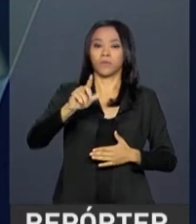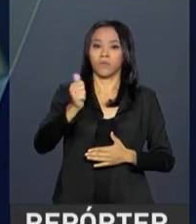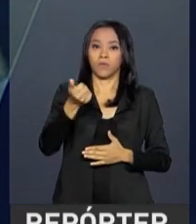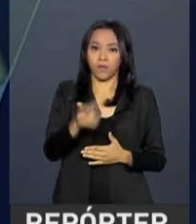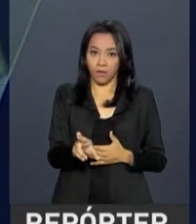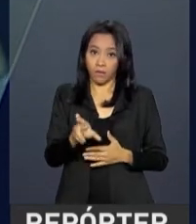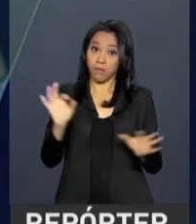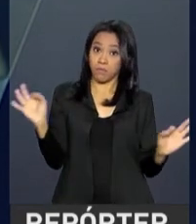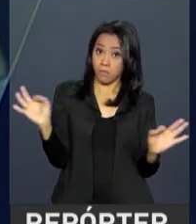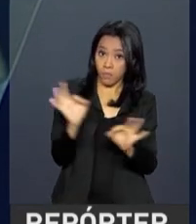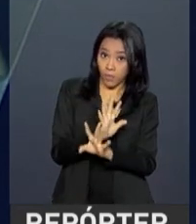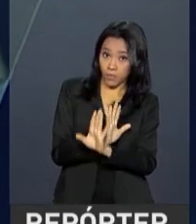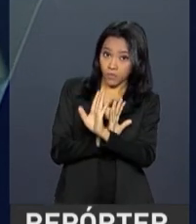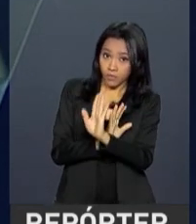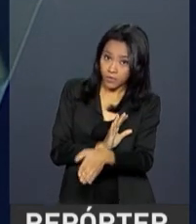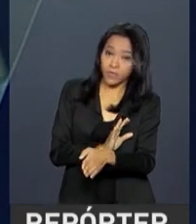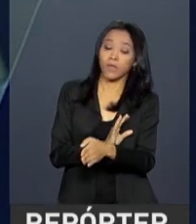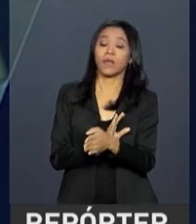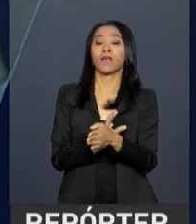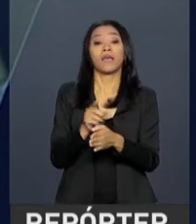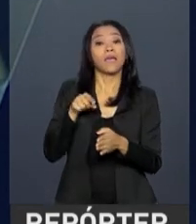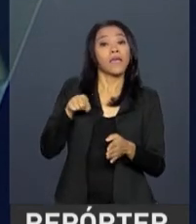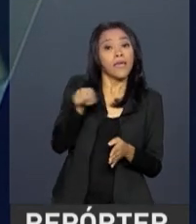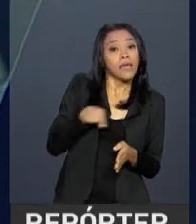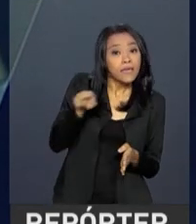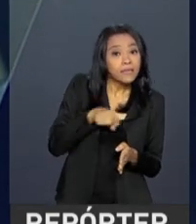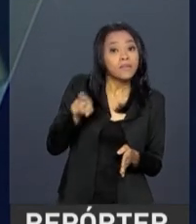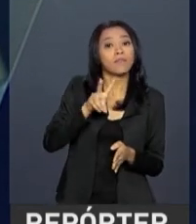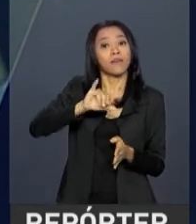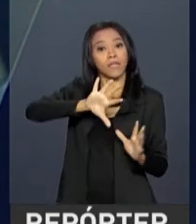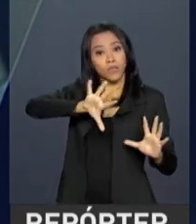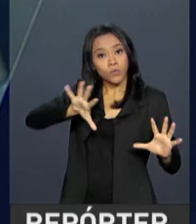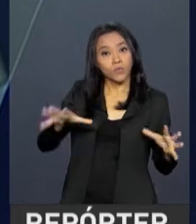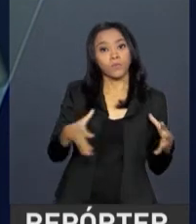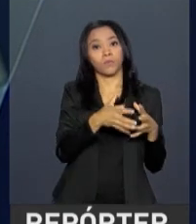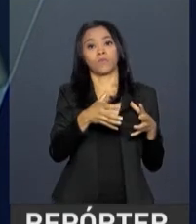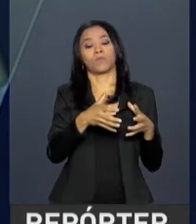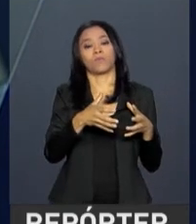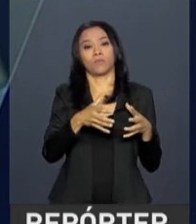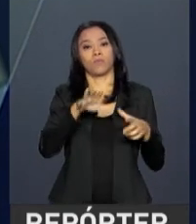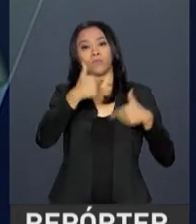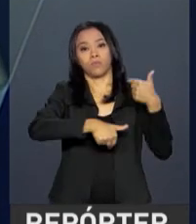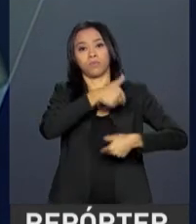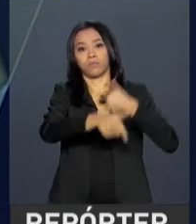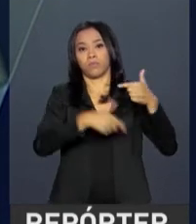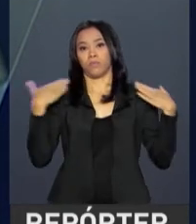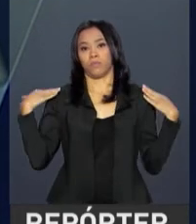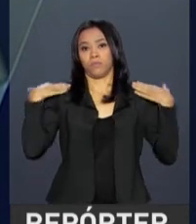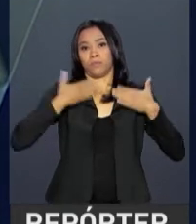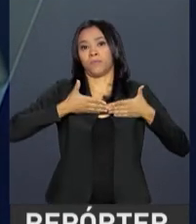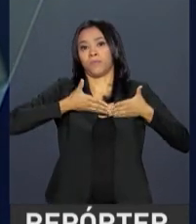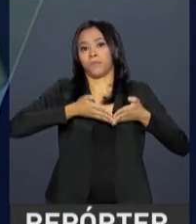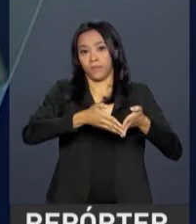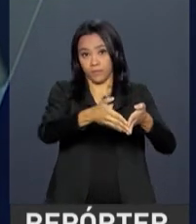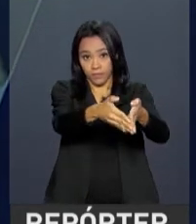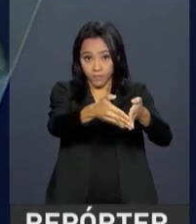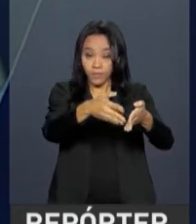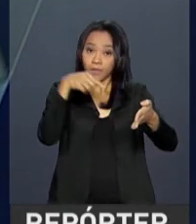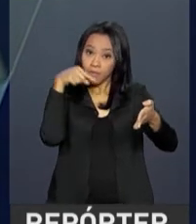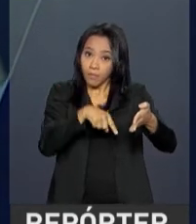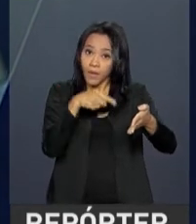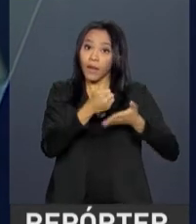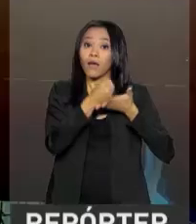concluídos, esses meios se integrarão à esquadra e serão empregados na defesa dos interesses